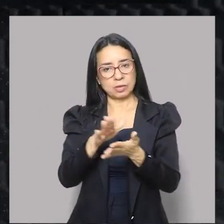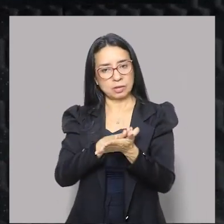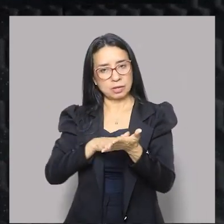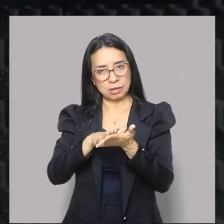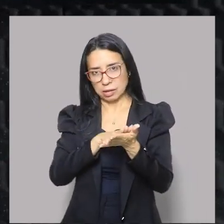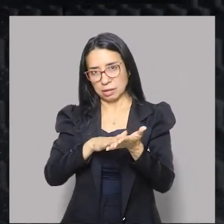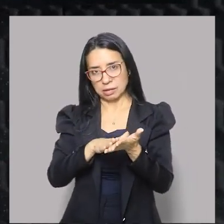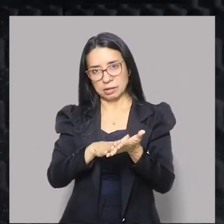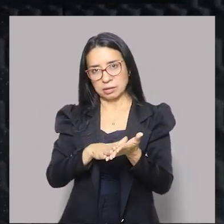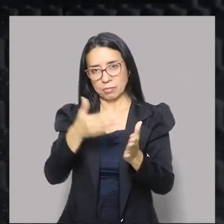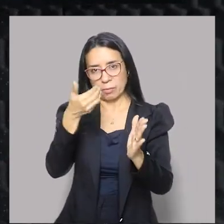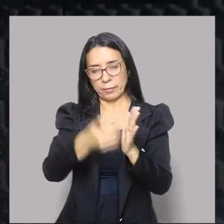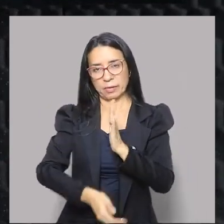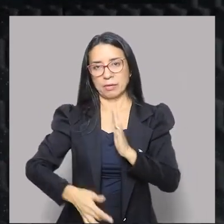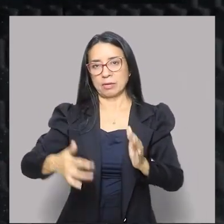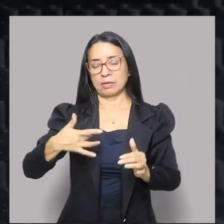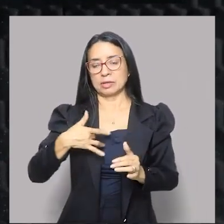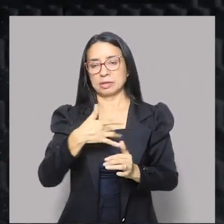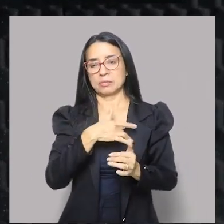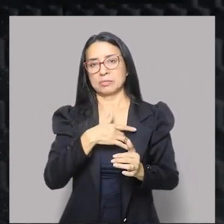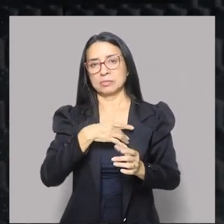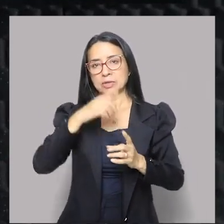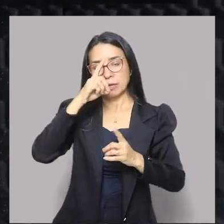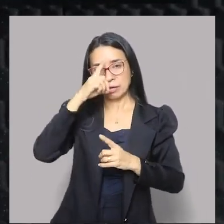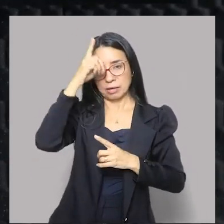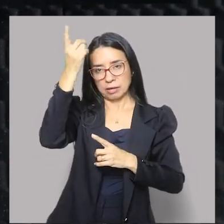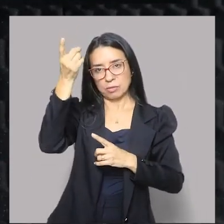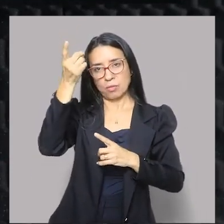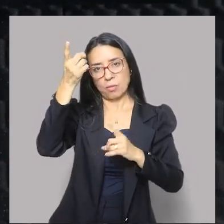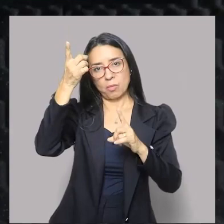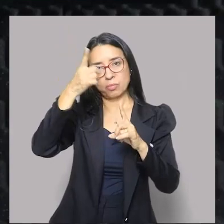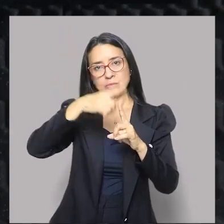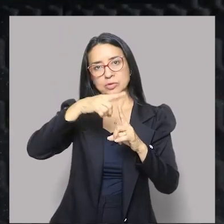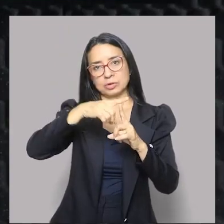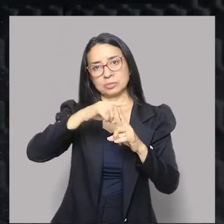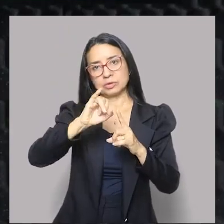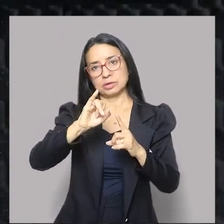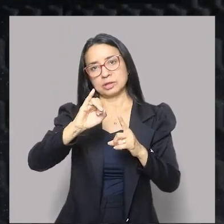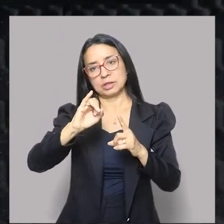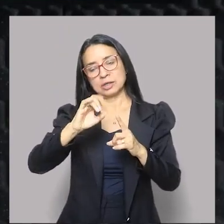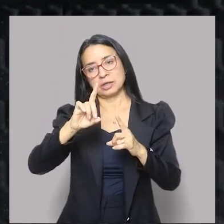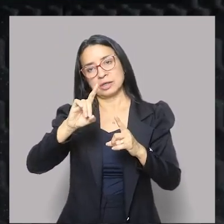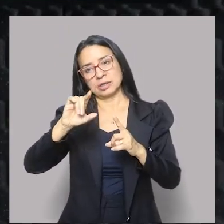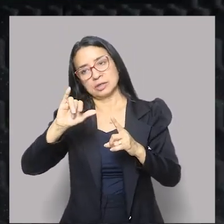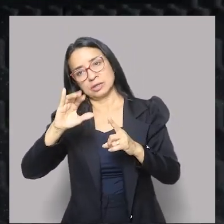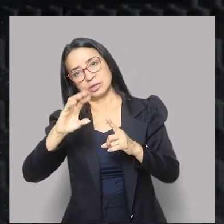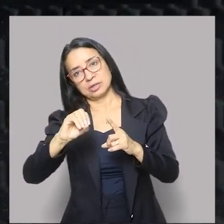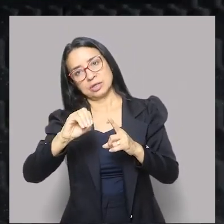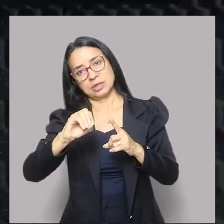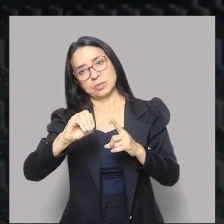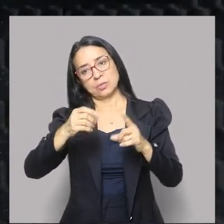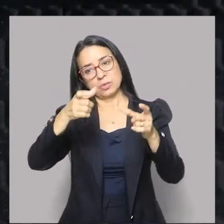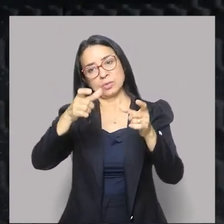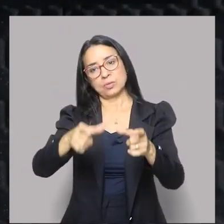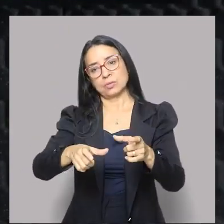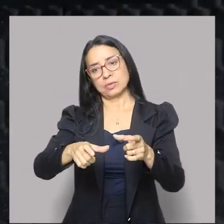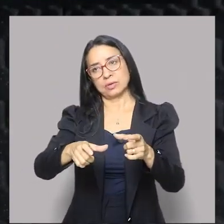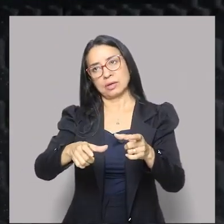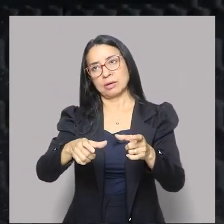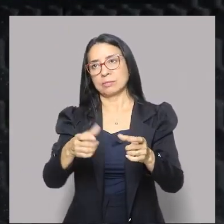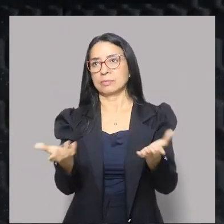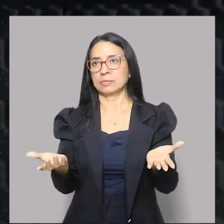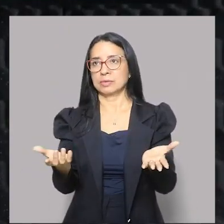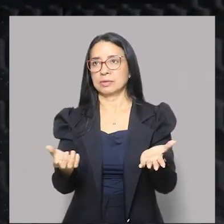na sua saúde. Então ele criou uma espécie de idílio, uma espécie de lugar, de paraíso, para